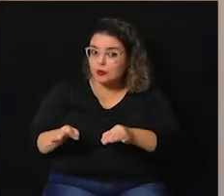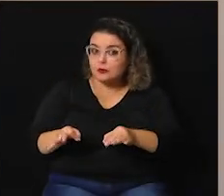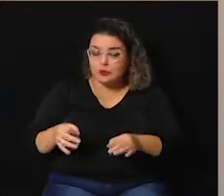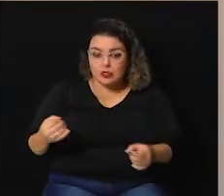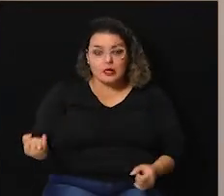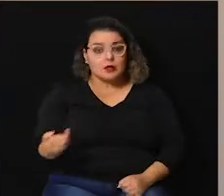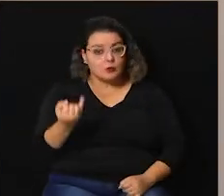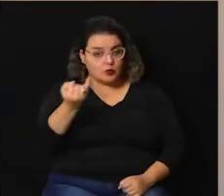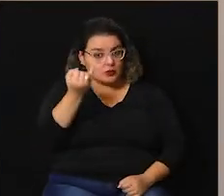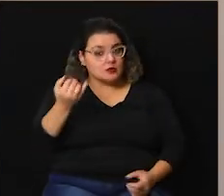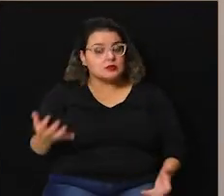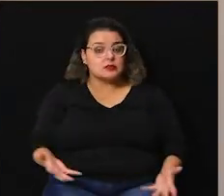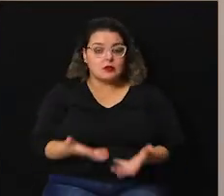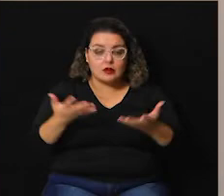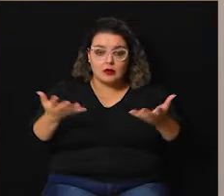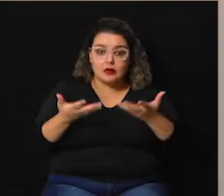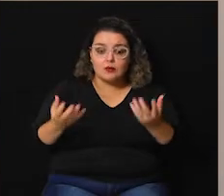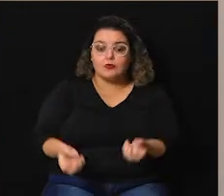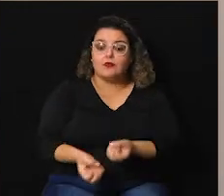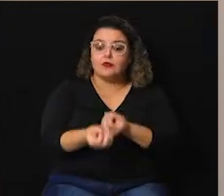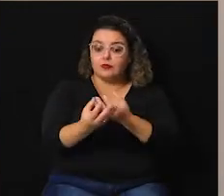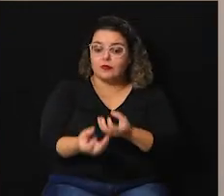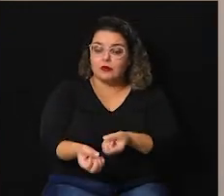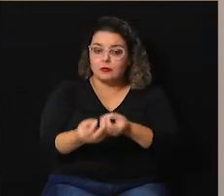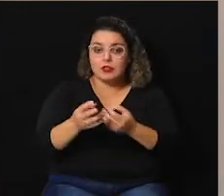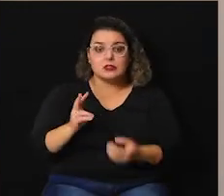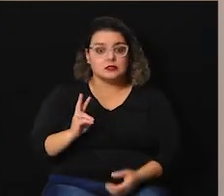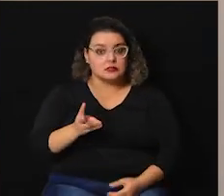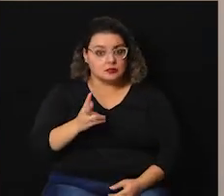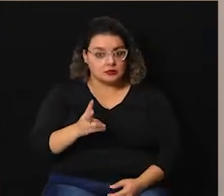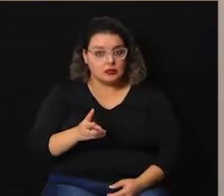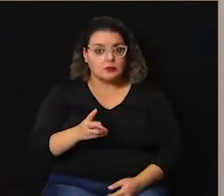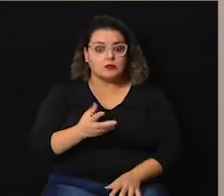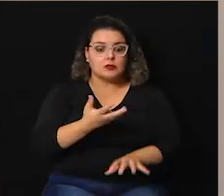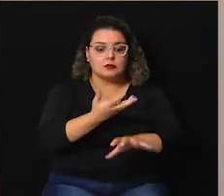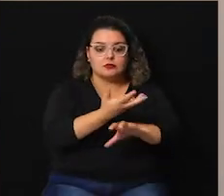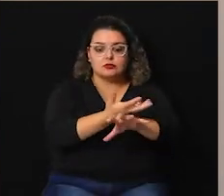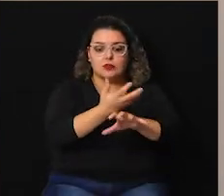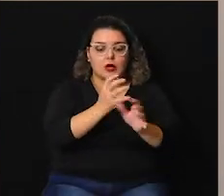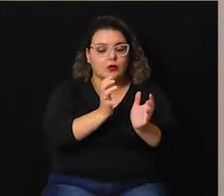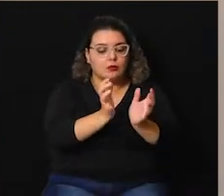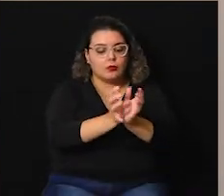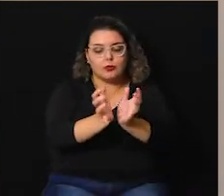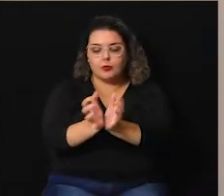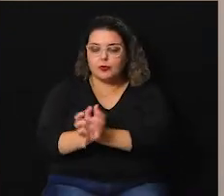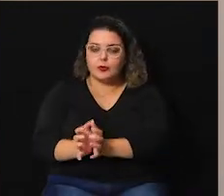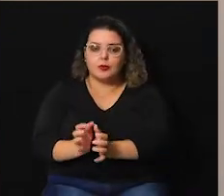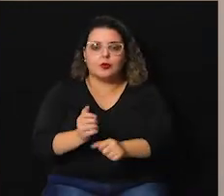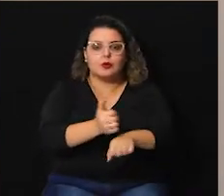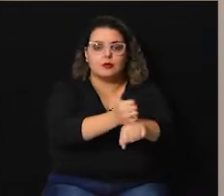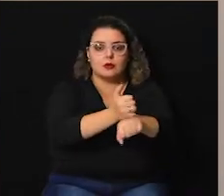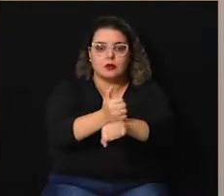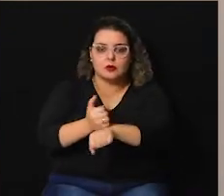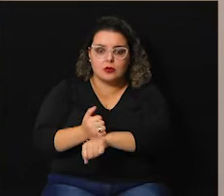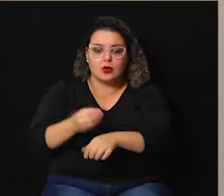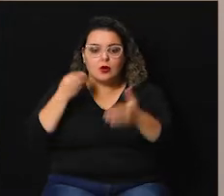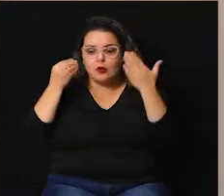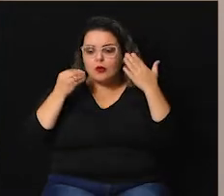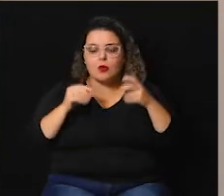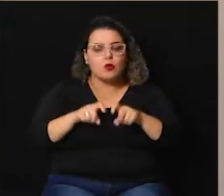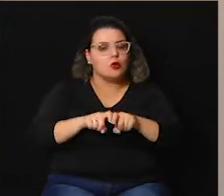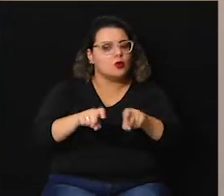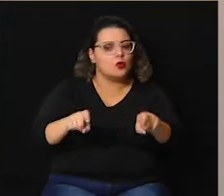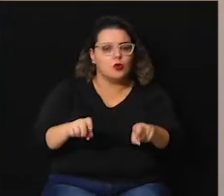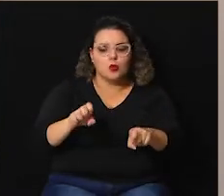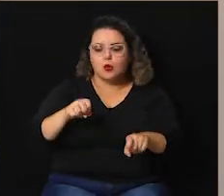importante essa informação, acho importante sempre a abordagem multiprofissional, não só o psiquiatra, mas o